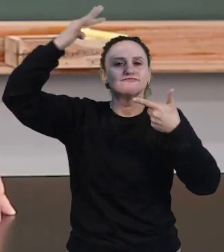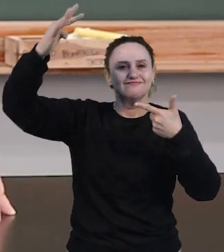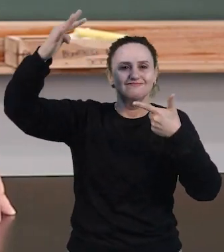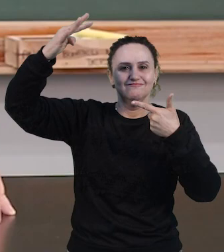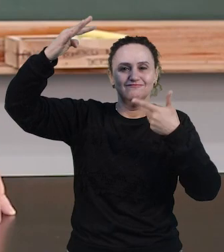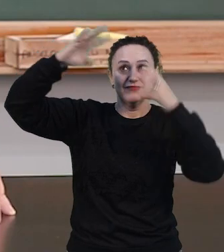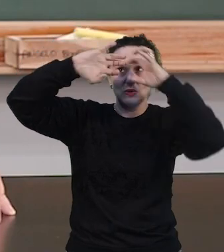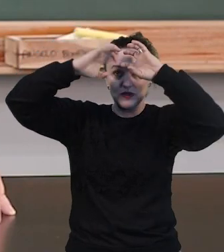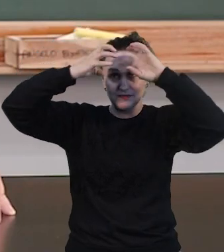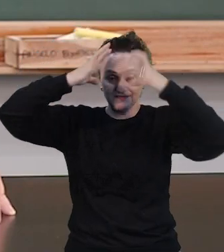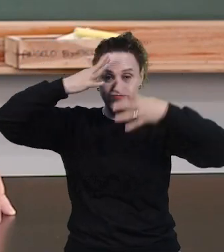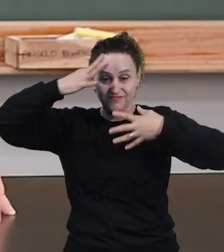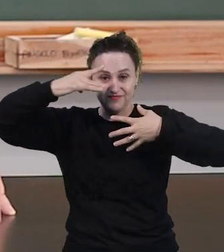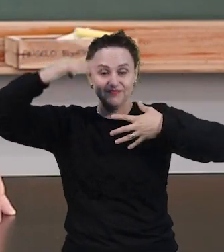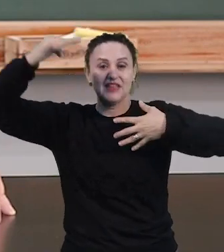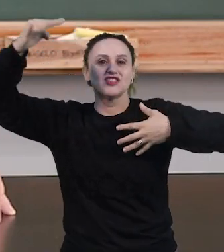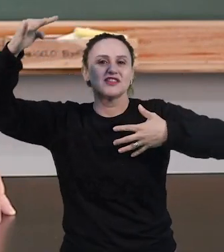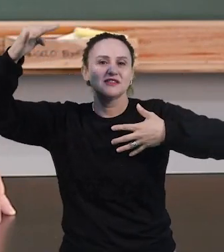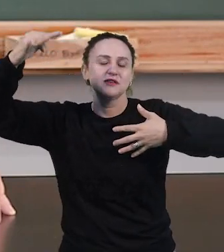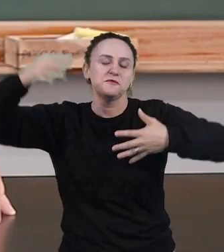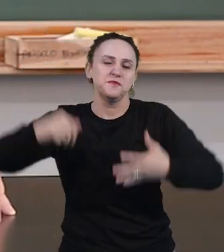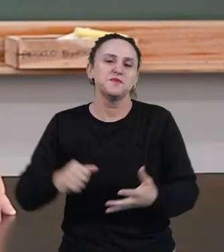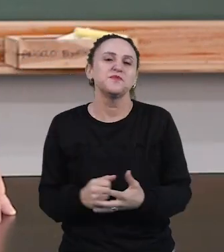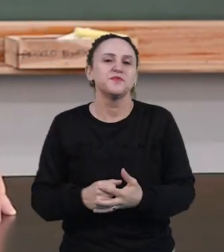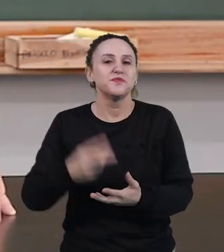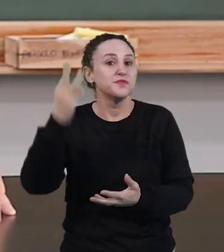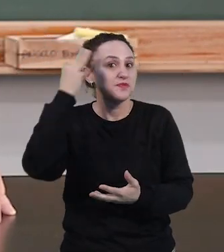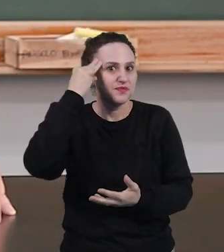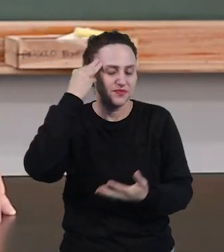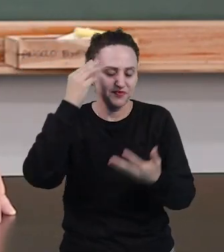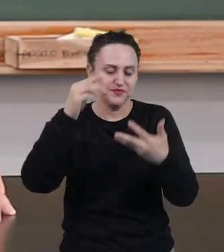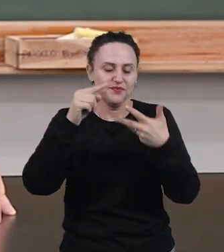aqui, né? Para algo mais e mais mental.